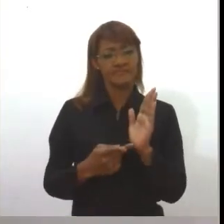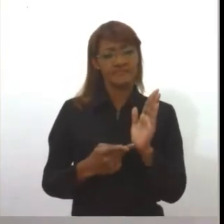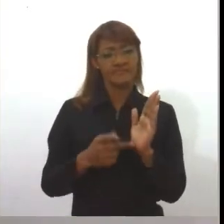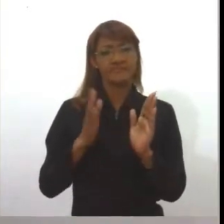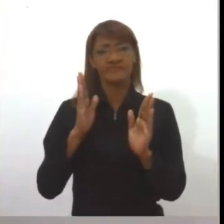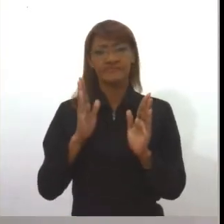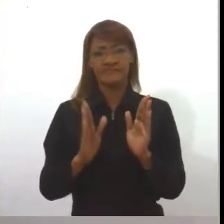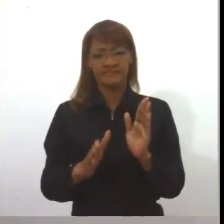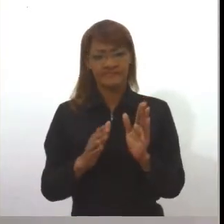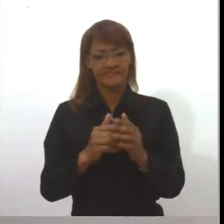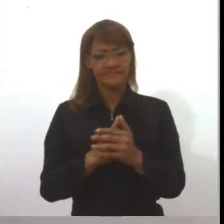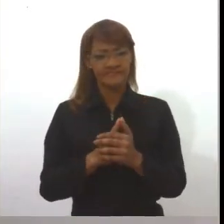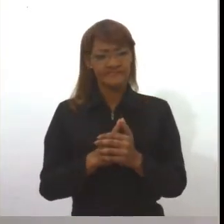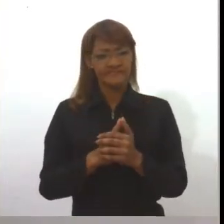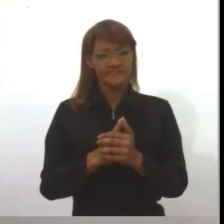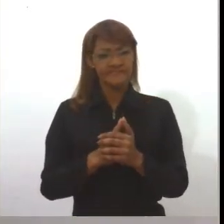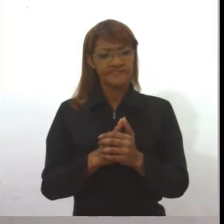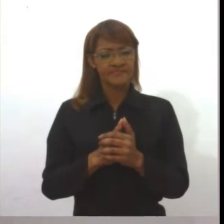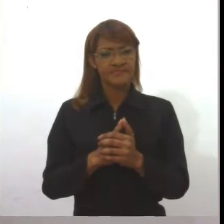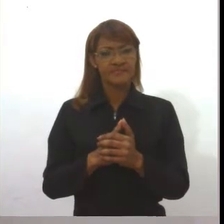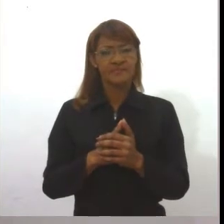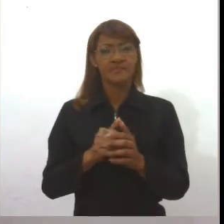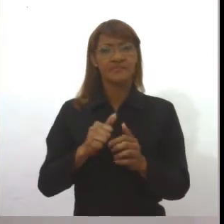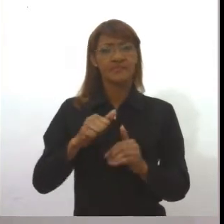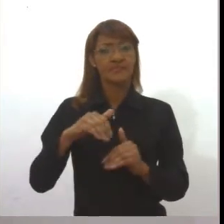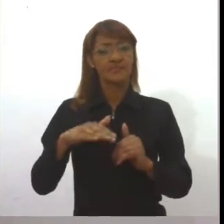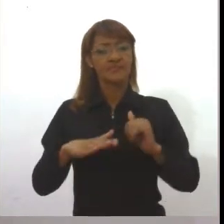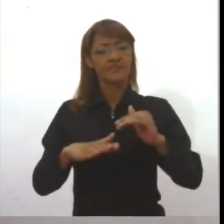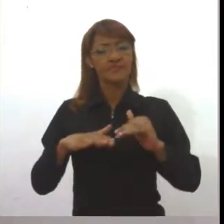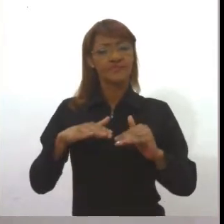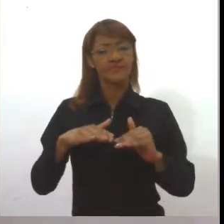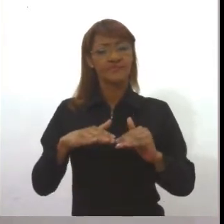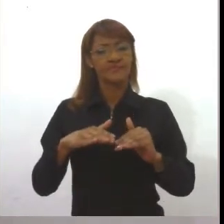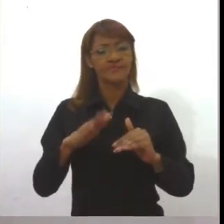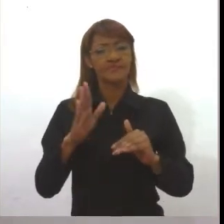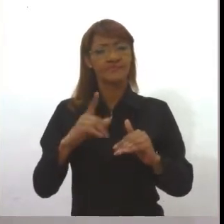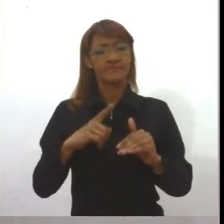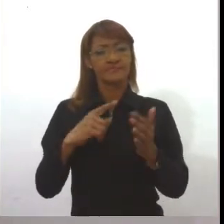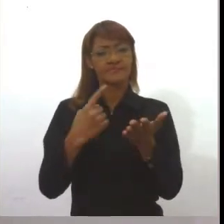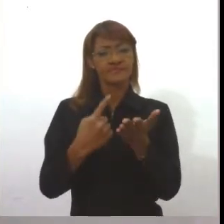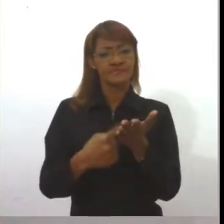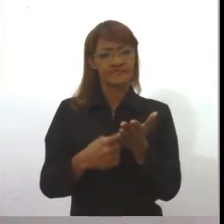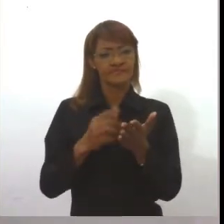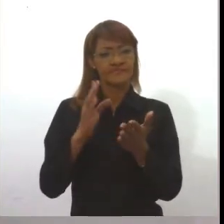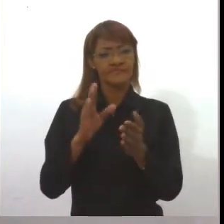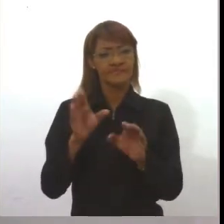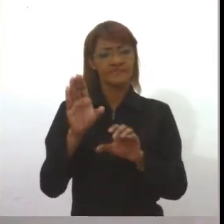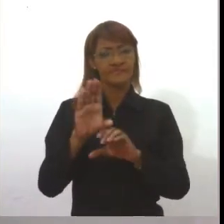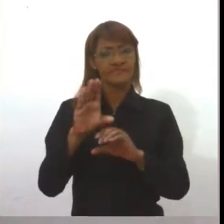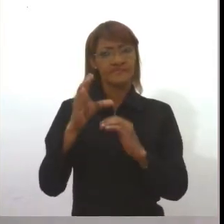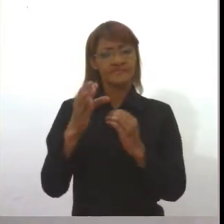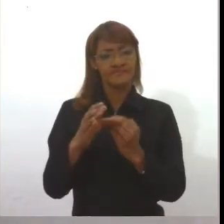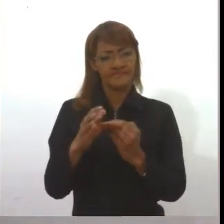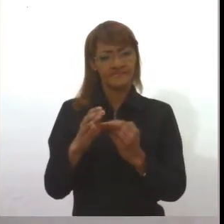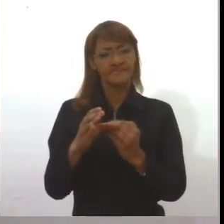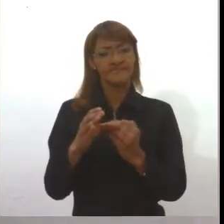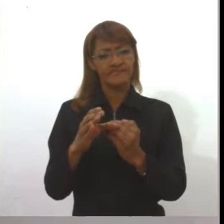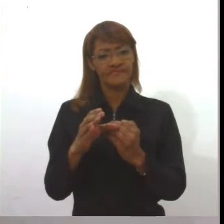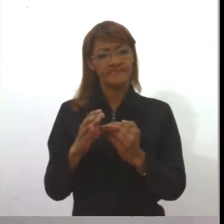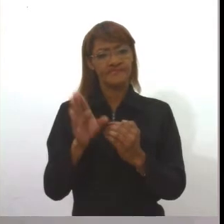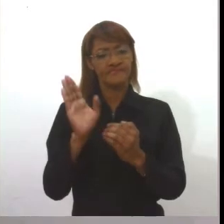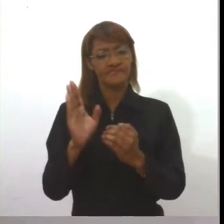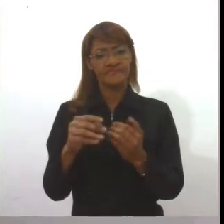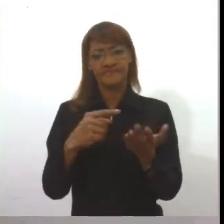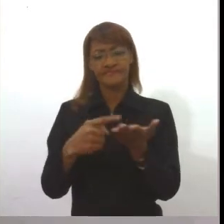maker. E recentemente firmei essa parceria com o Tiradentes Innovation Center e a Universidade Tiradentes para a realização desse